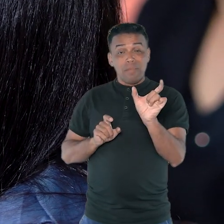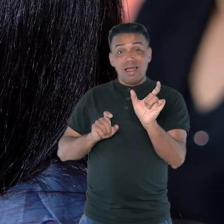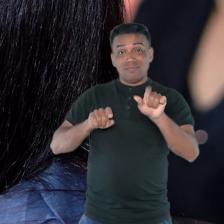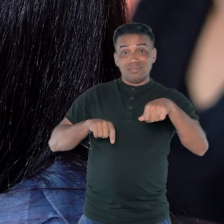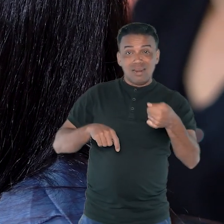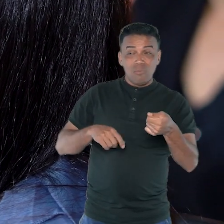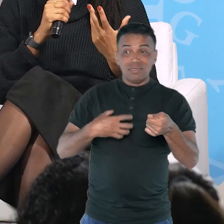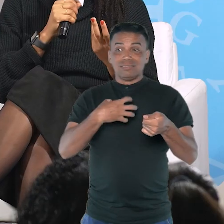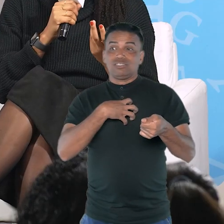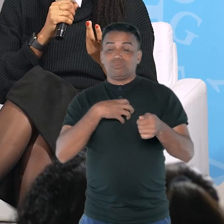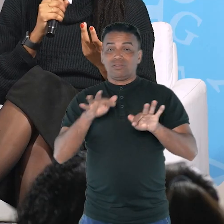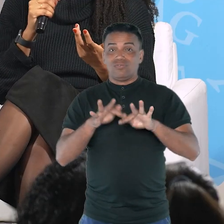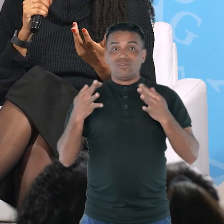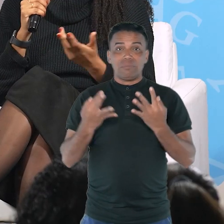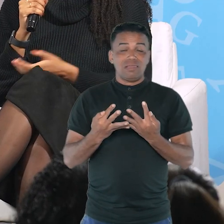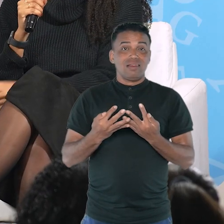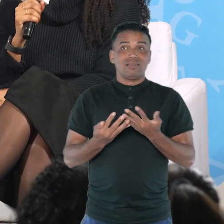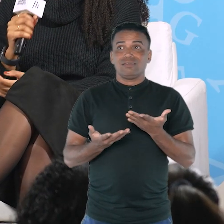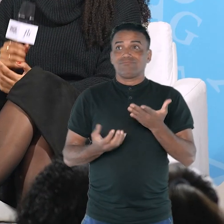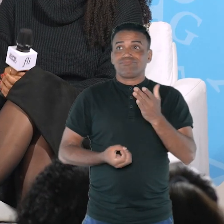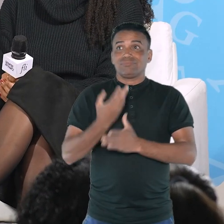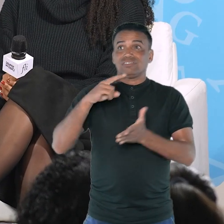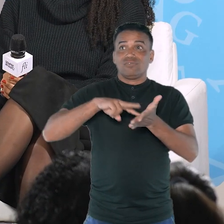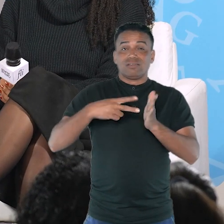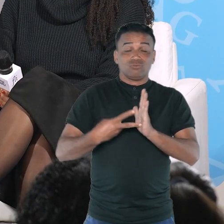de uma família que se constrói sem saber seu passado.